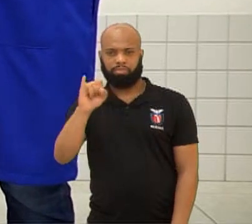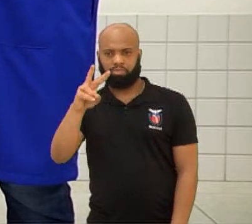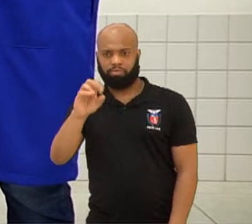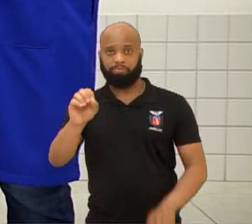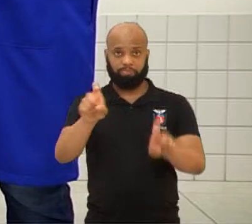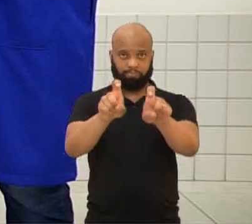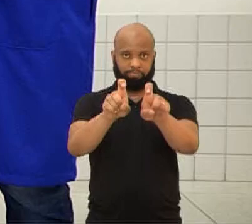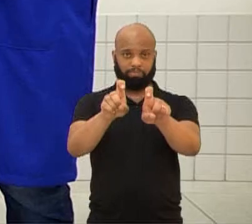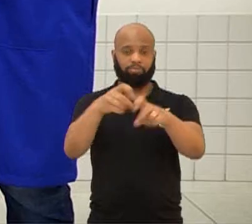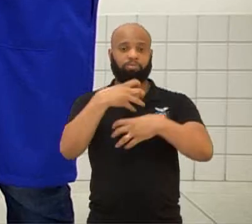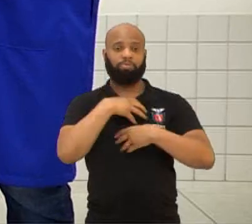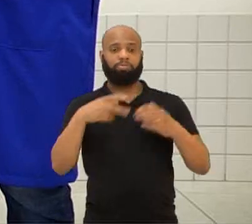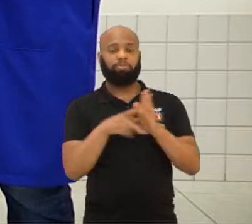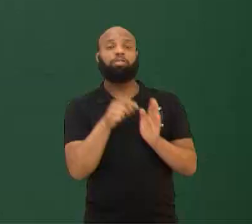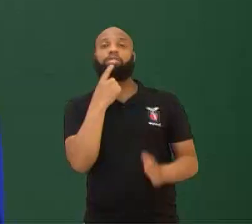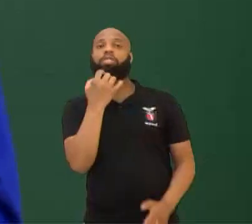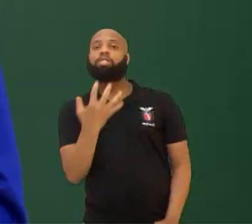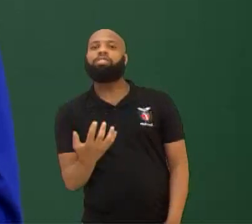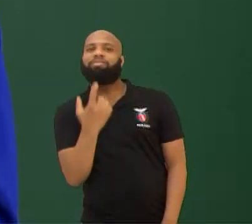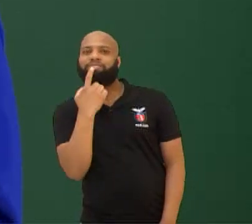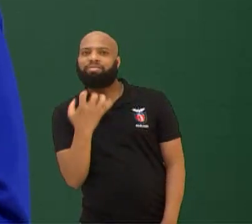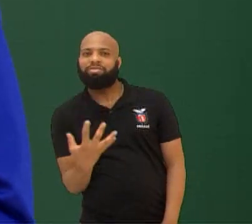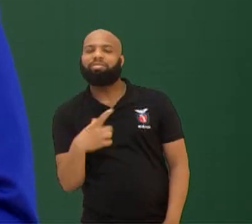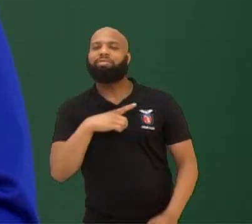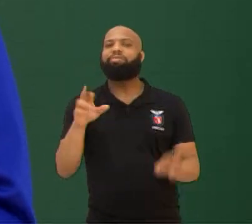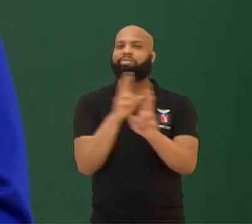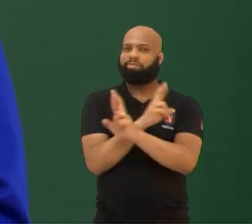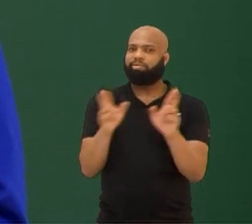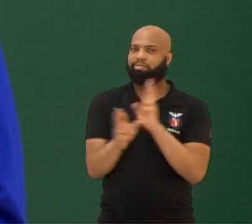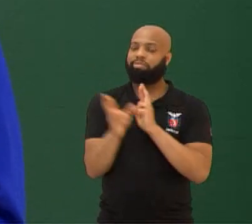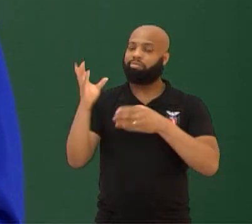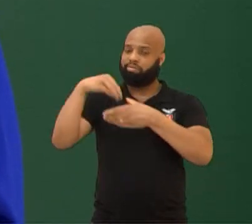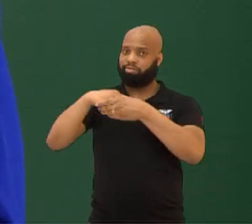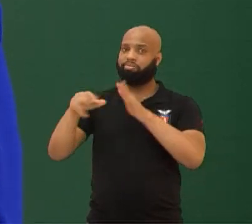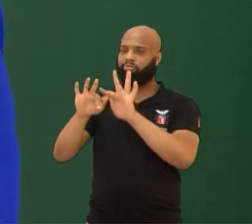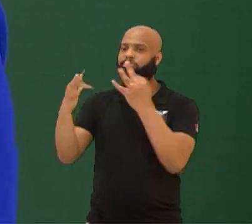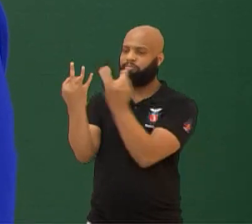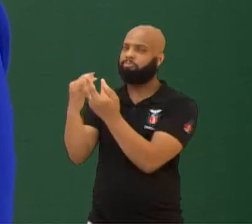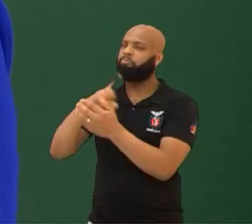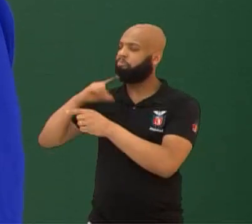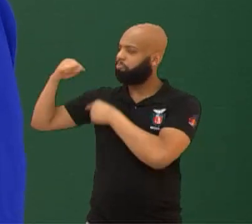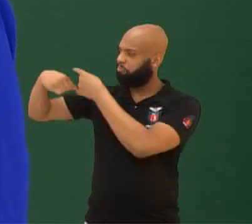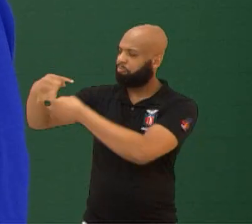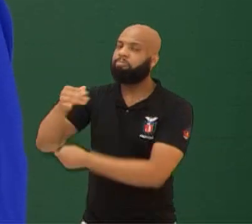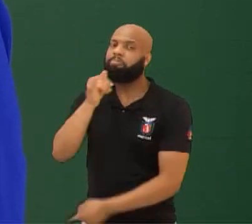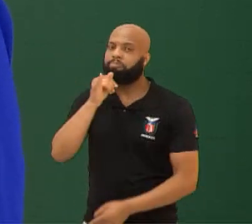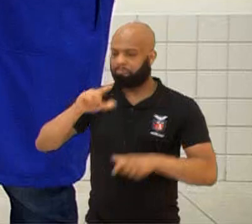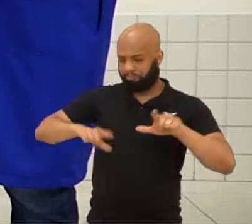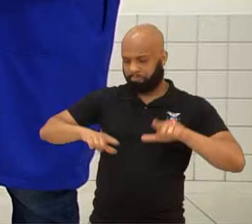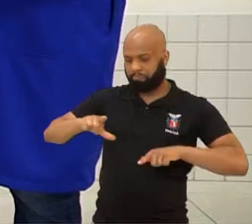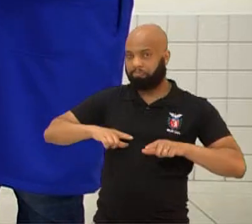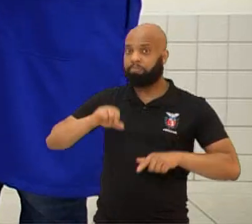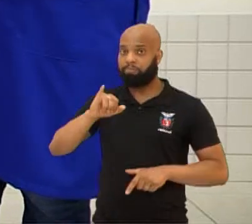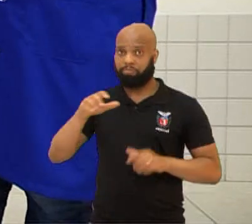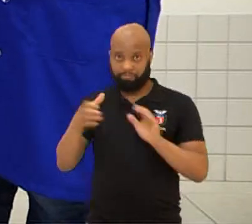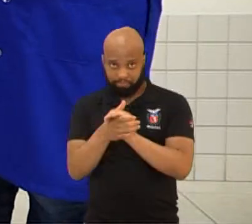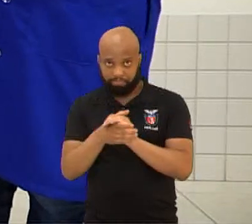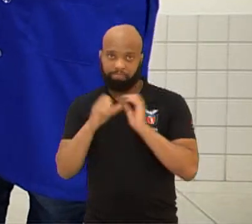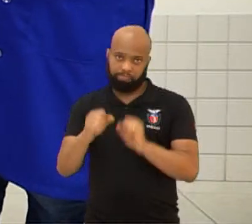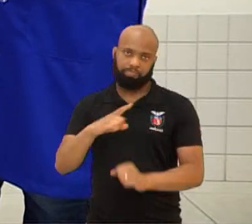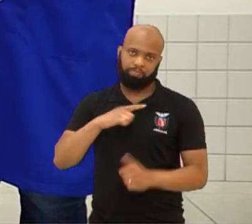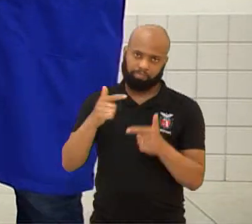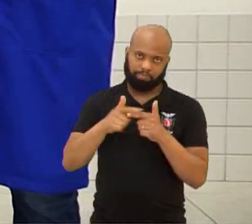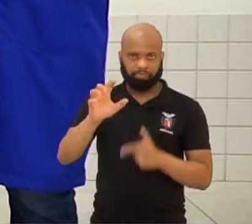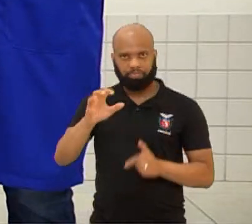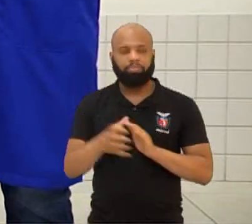de consanguinidade, tá? Ou seja, relacionamento dentro da própria família ali, primos, por exemplo. E ela também pode